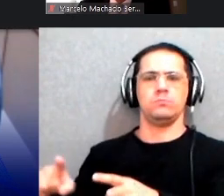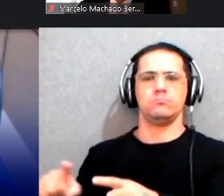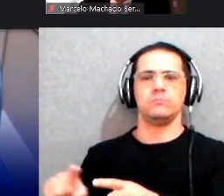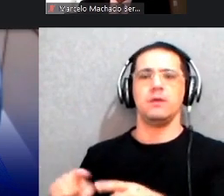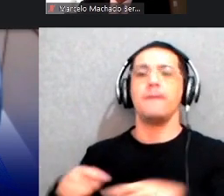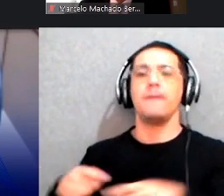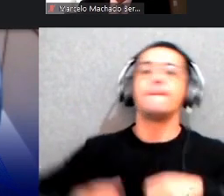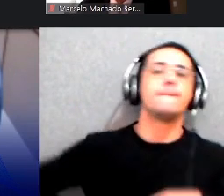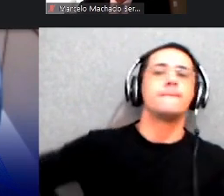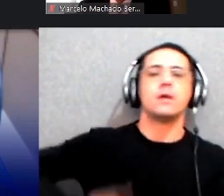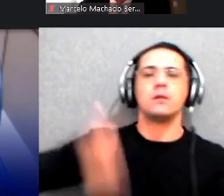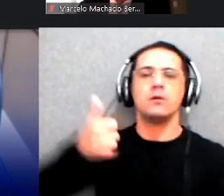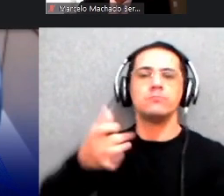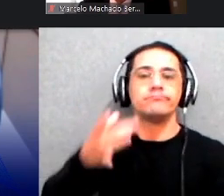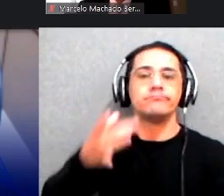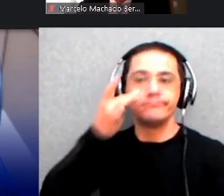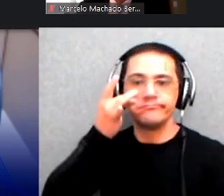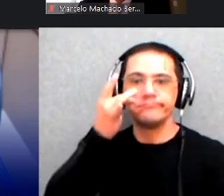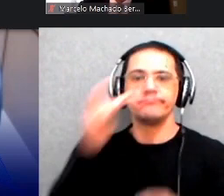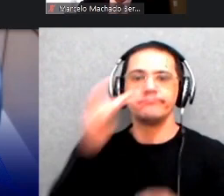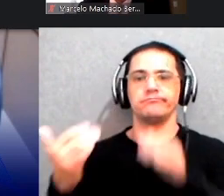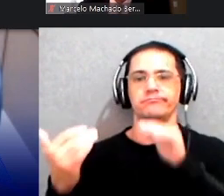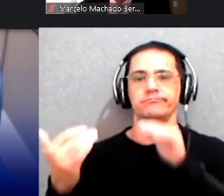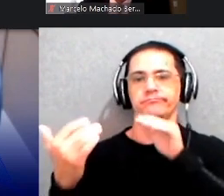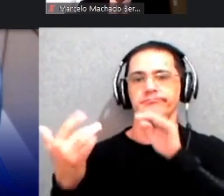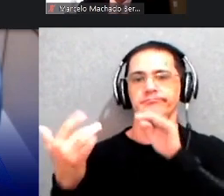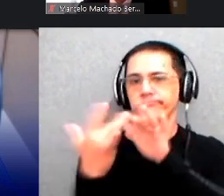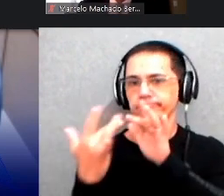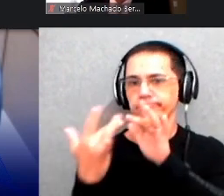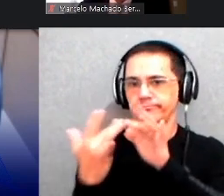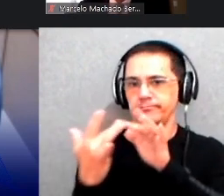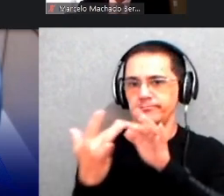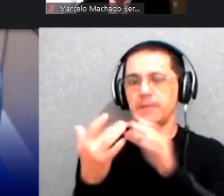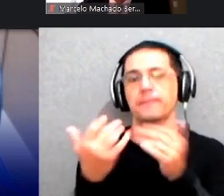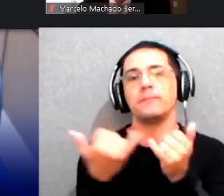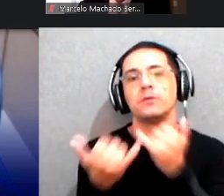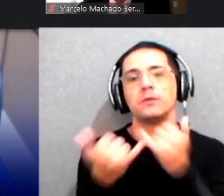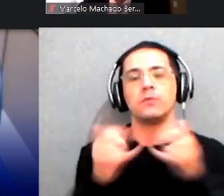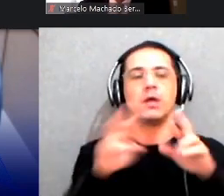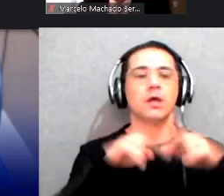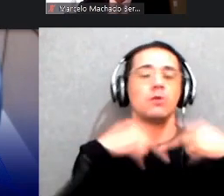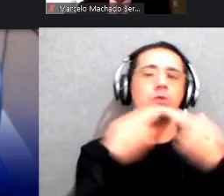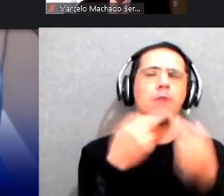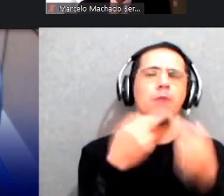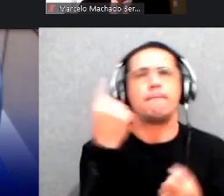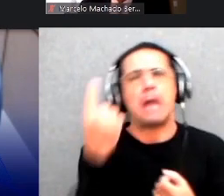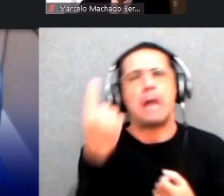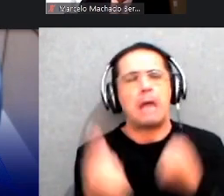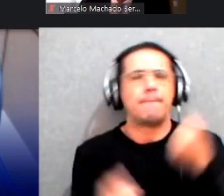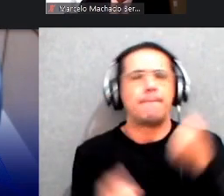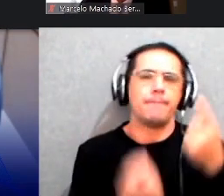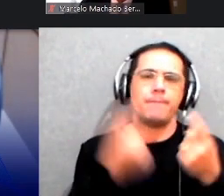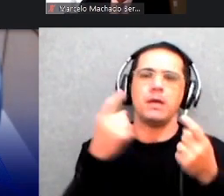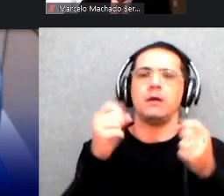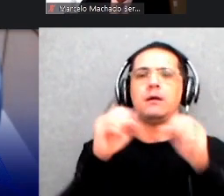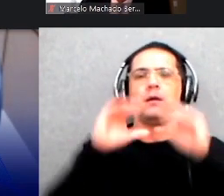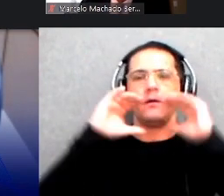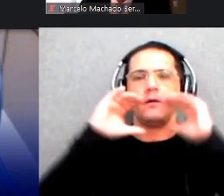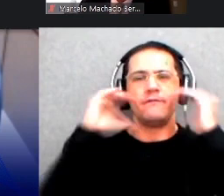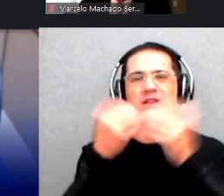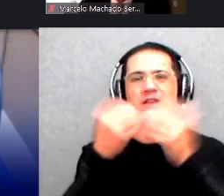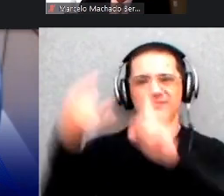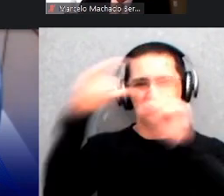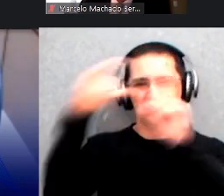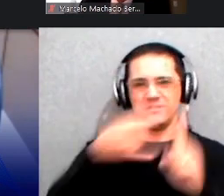da imediatidade. Você ter uma videoconferência excepcional, ok, mas não transformar isso em normal, é um problema muito